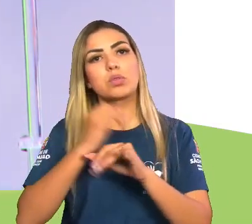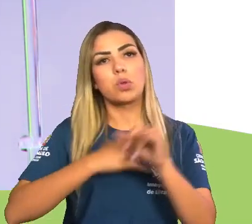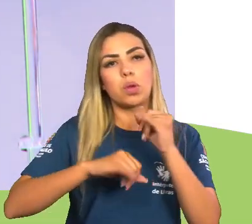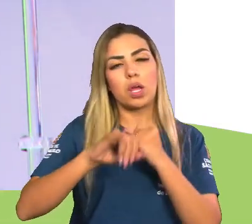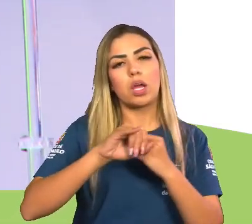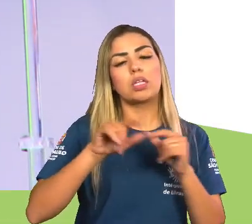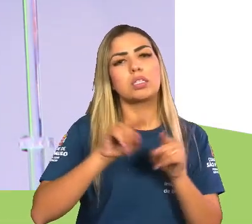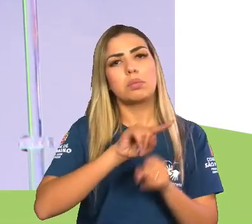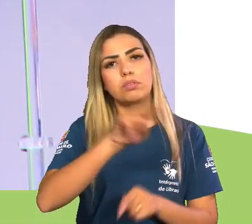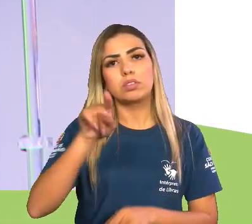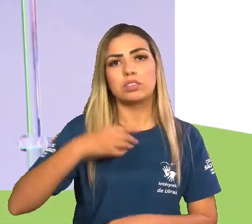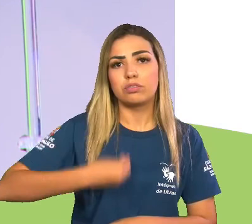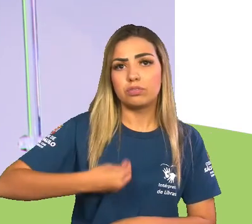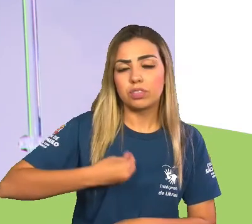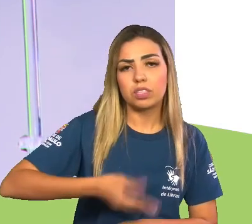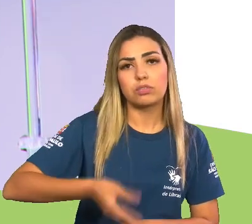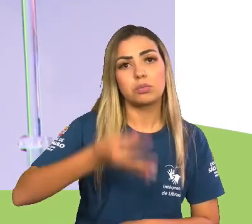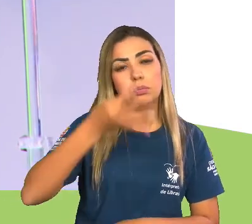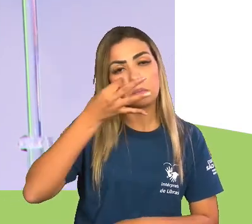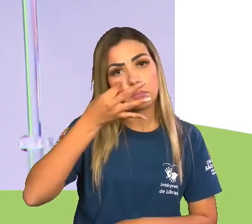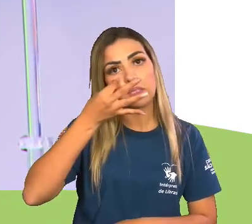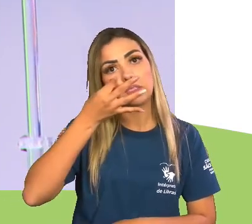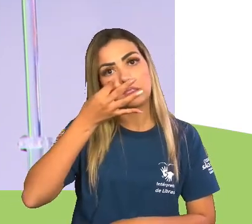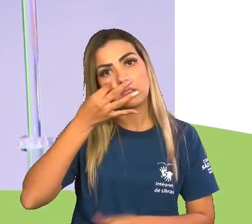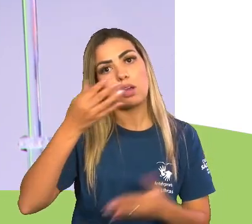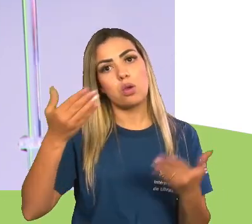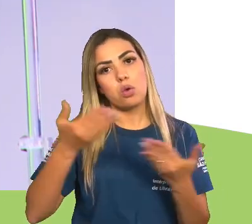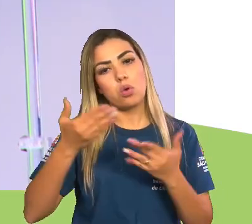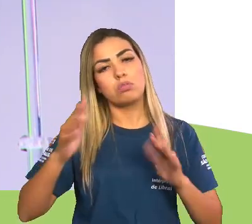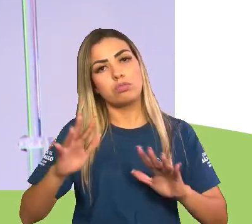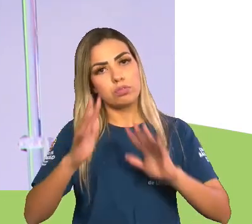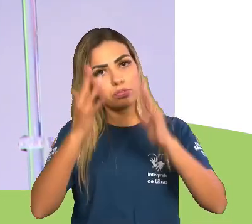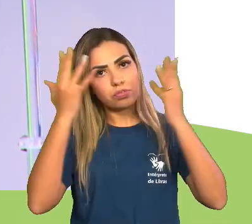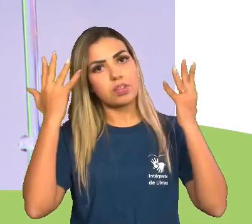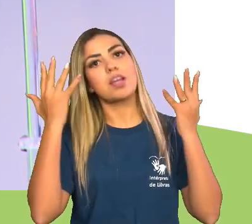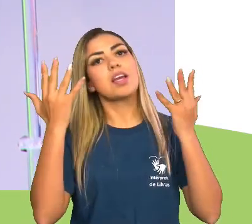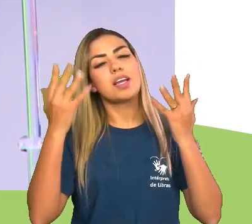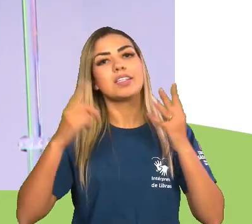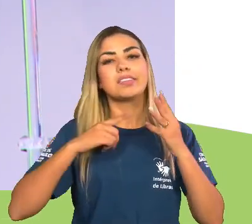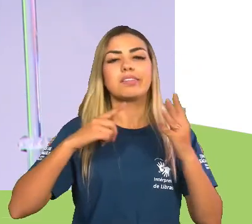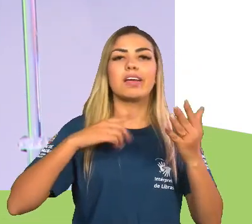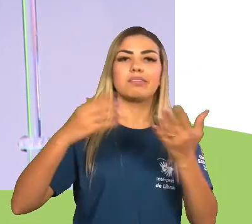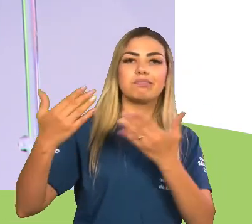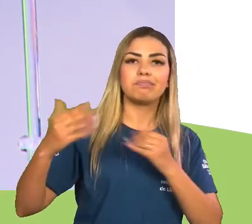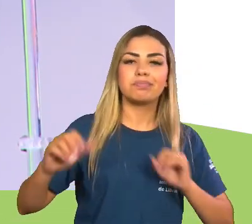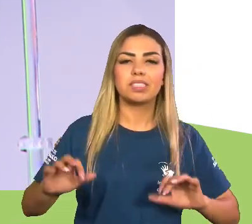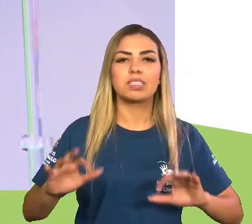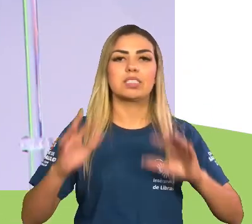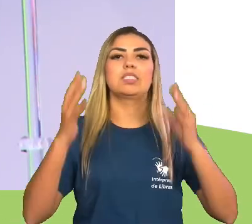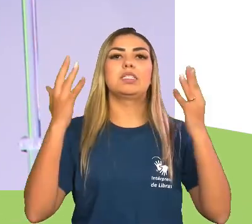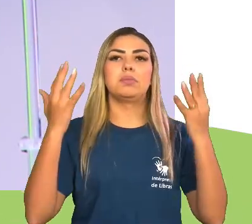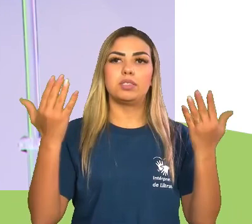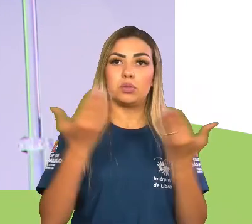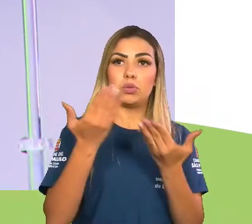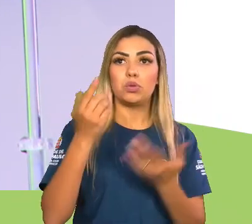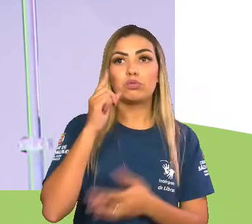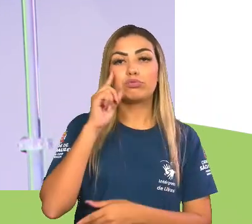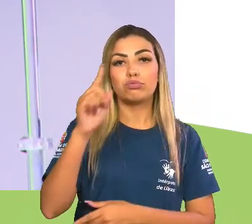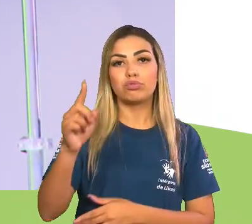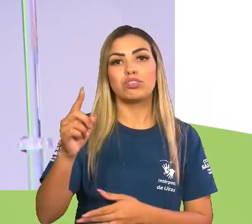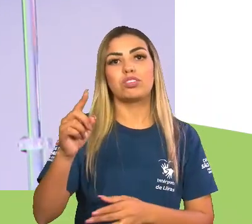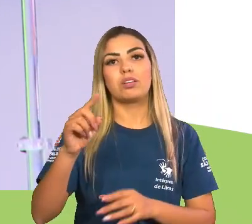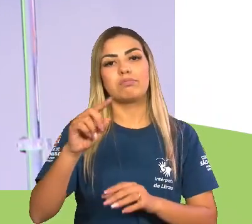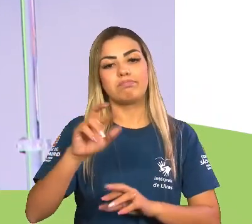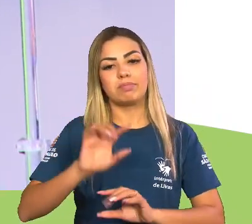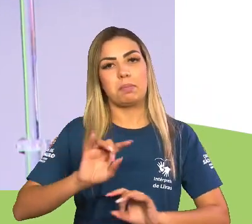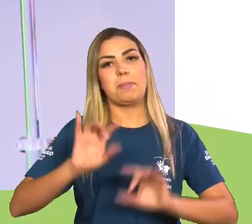que estiveram aqui presentes presencialmente nessa nossa festa, nessa nossa celebração, sétimo prêmio Gente Rara. Uma excelente noite